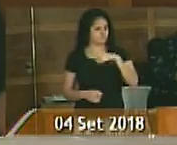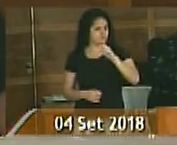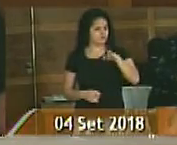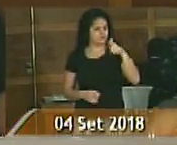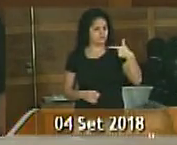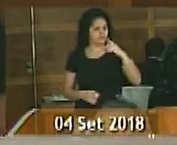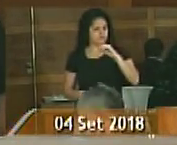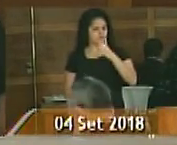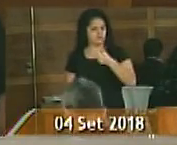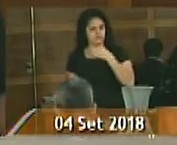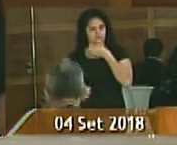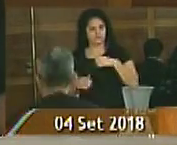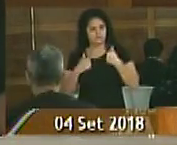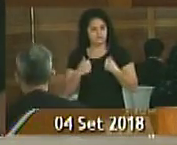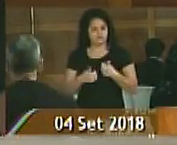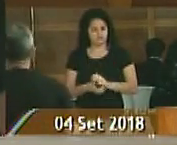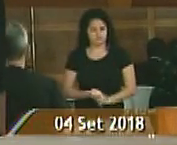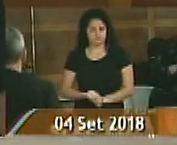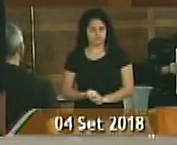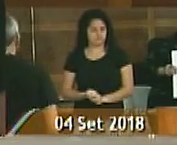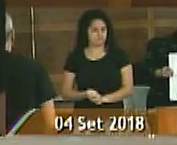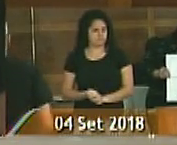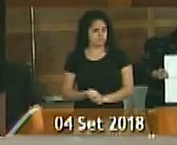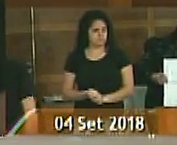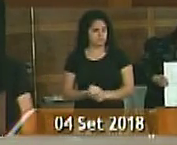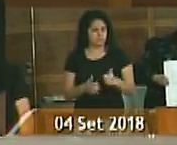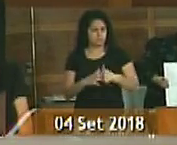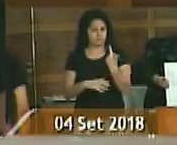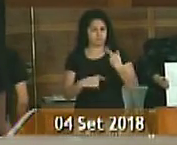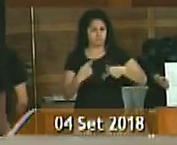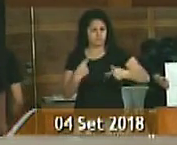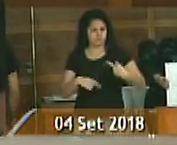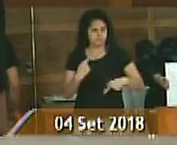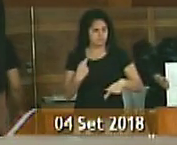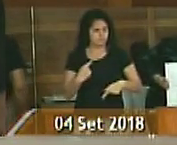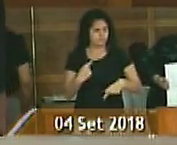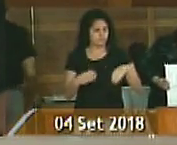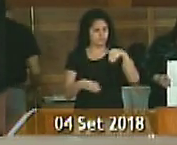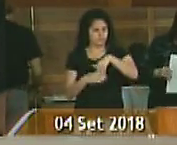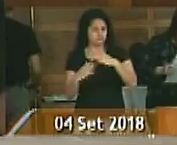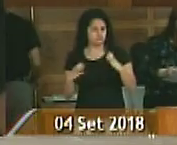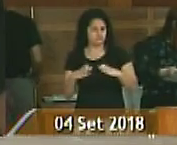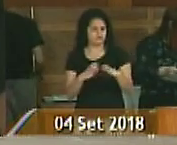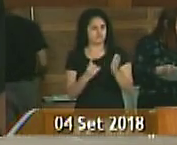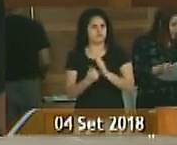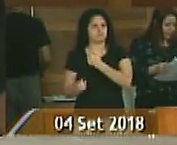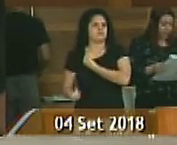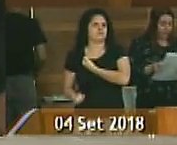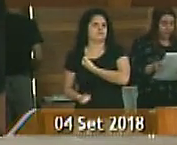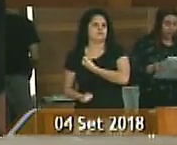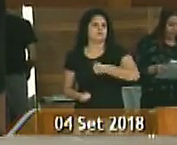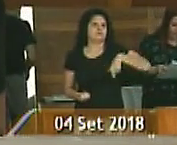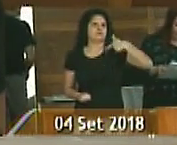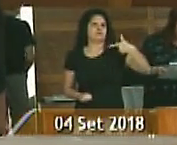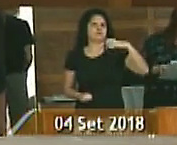0401/2018, tendo sido aprovado por unanimidade de voto. Em primeira discussão e votação em bloco, pareceres de número